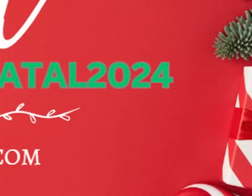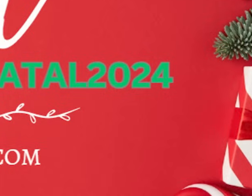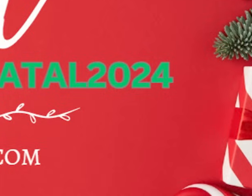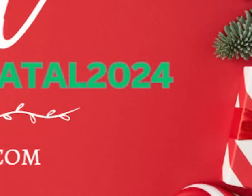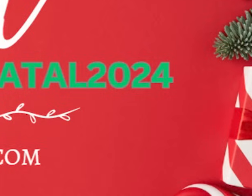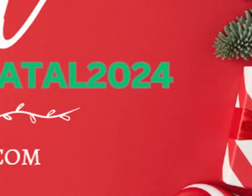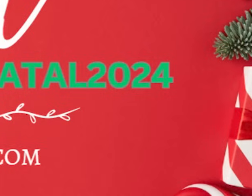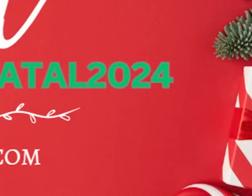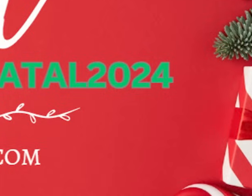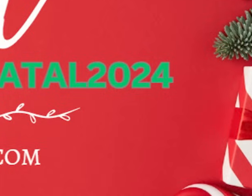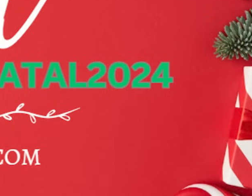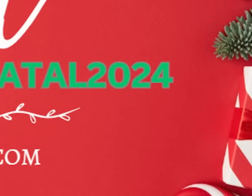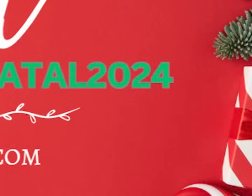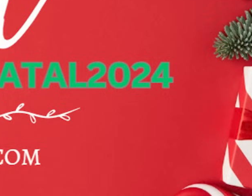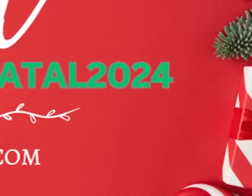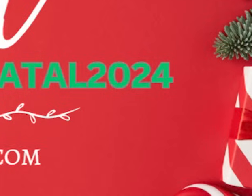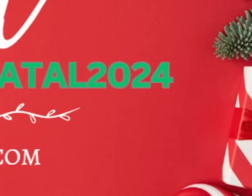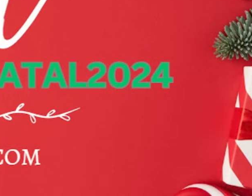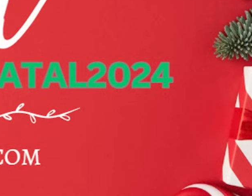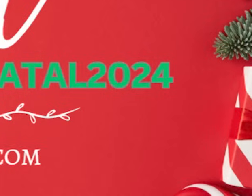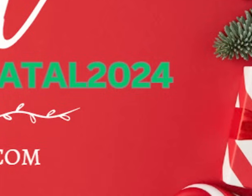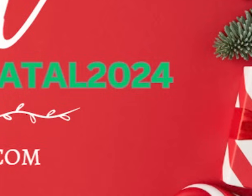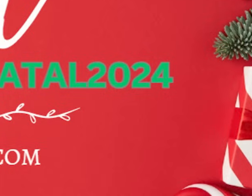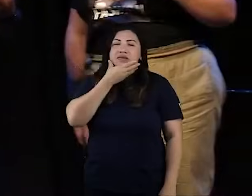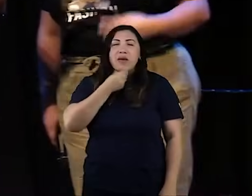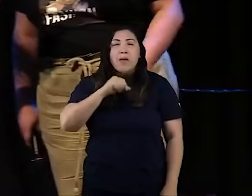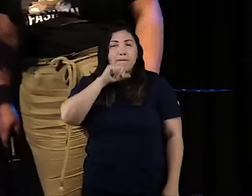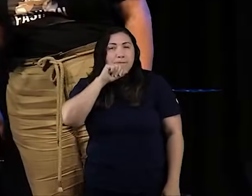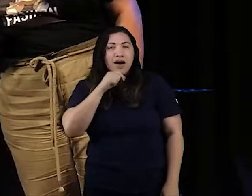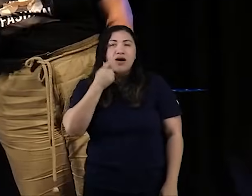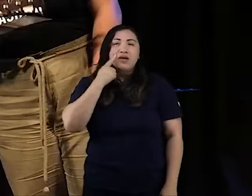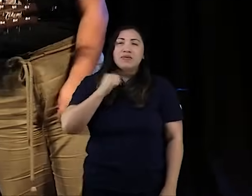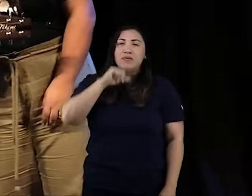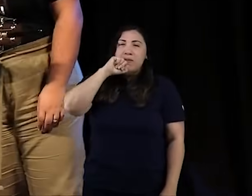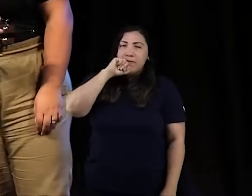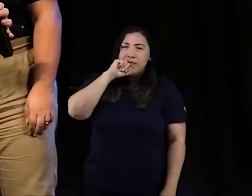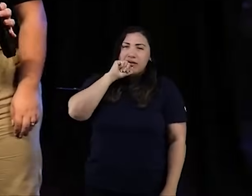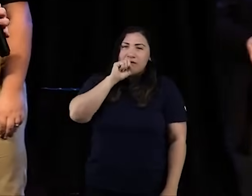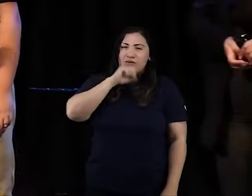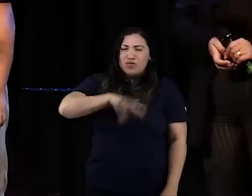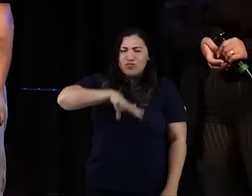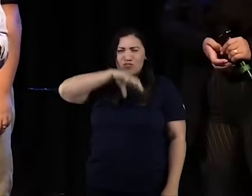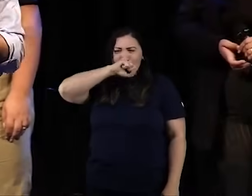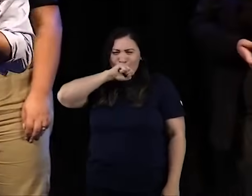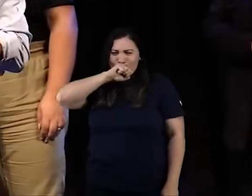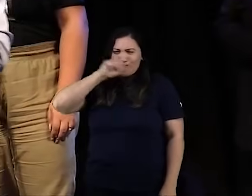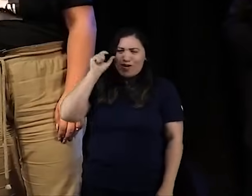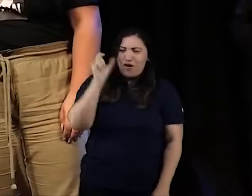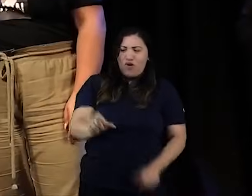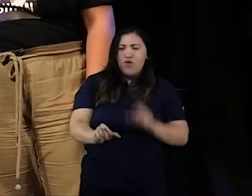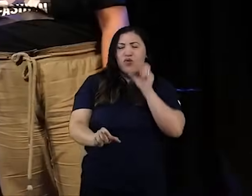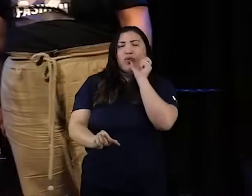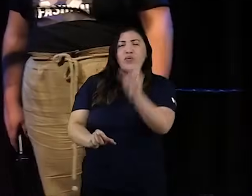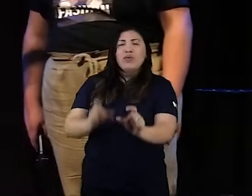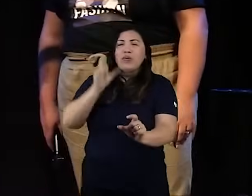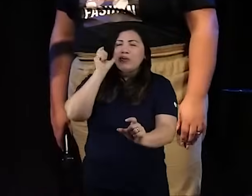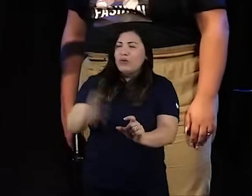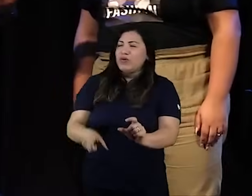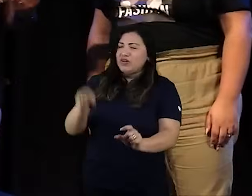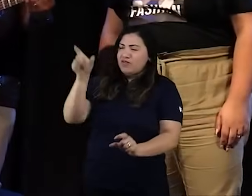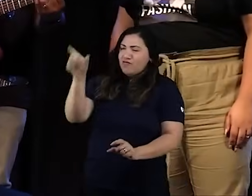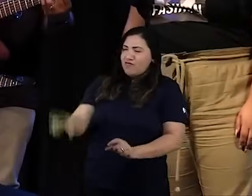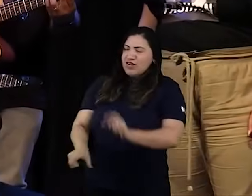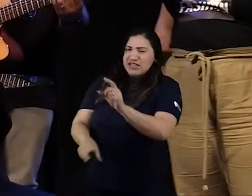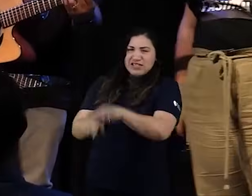seu pai e sua mãe jogou sobre você um peso de destruição através de Praga acabou aqui aqui acabou